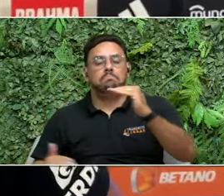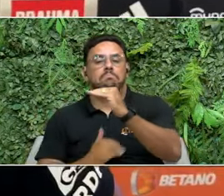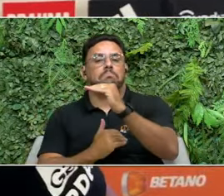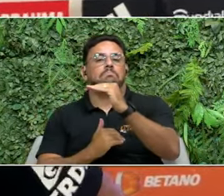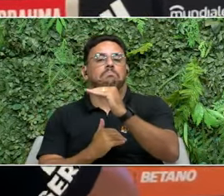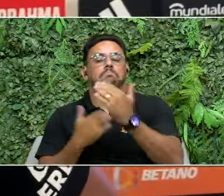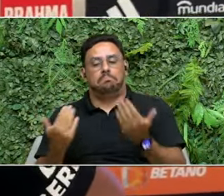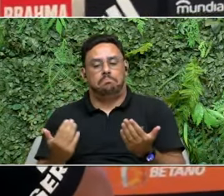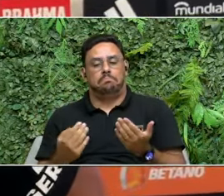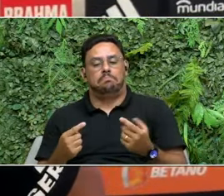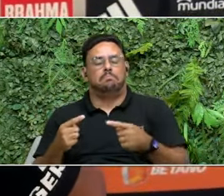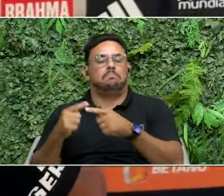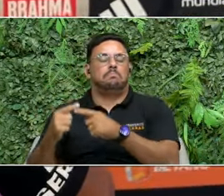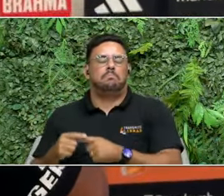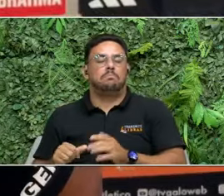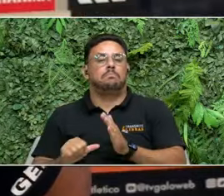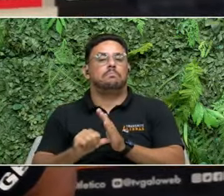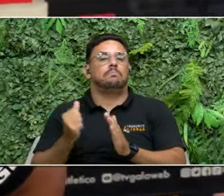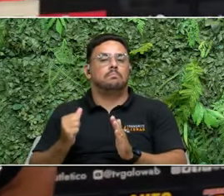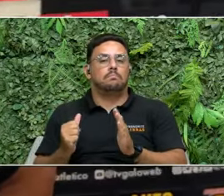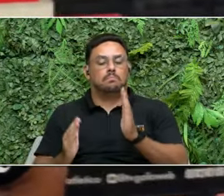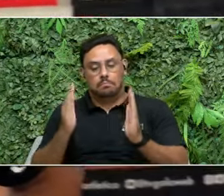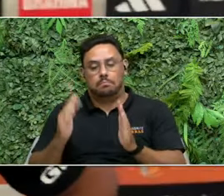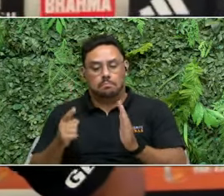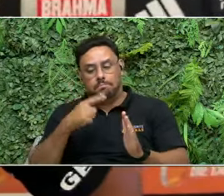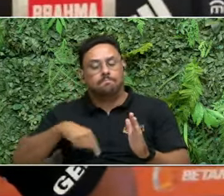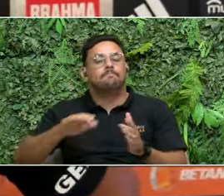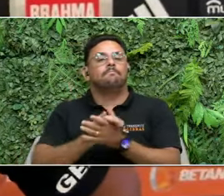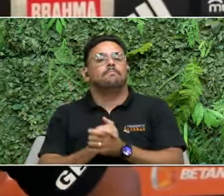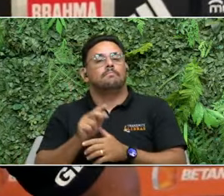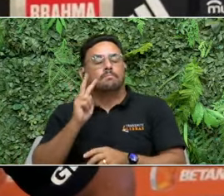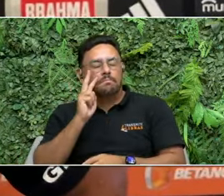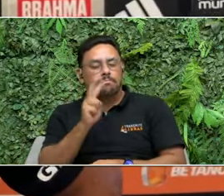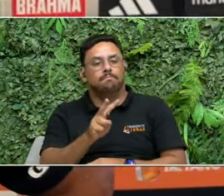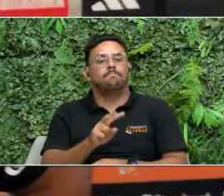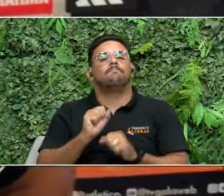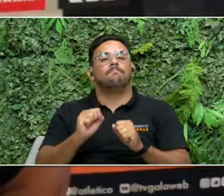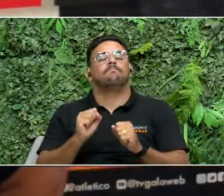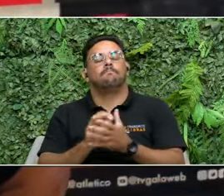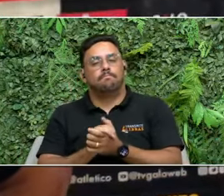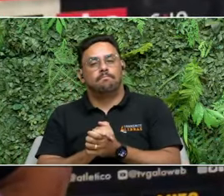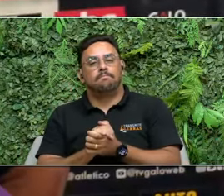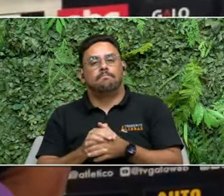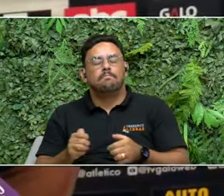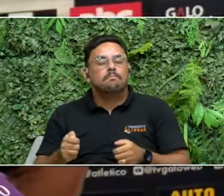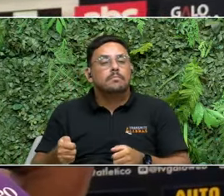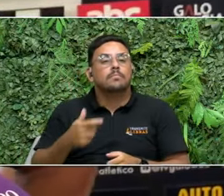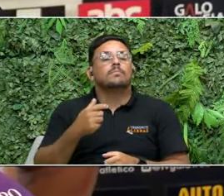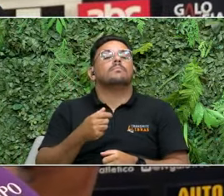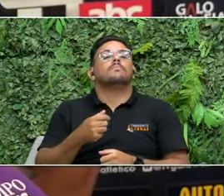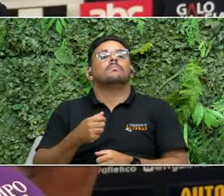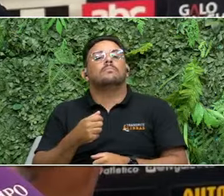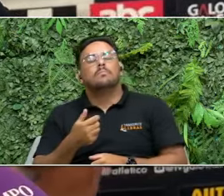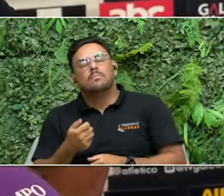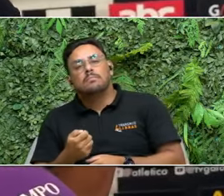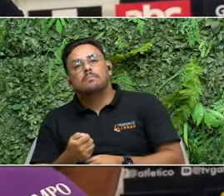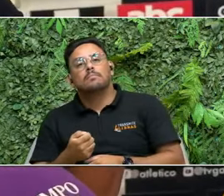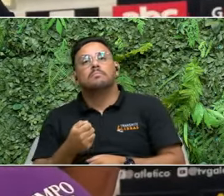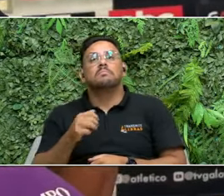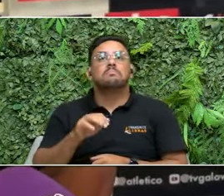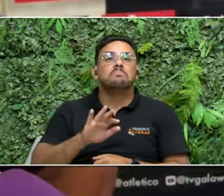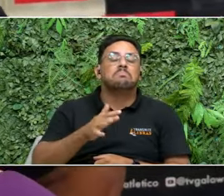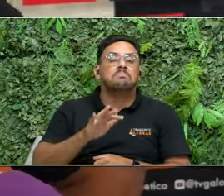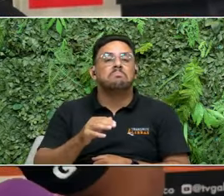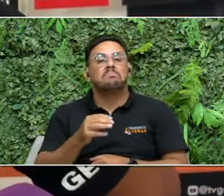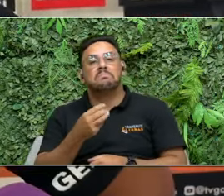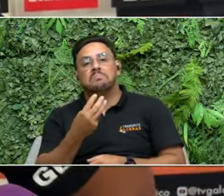né Car primeiro tempo nosso quem quem presente se ouviu que poderíamos ter terminado o primeiro tempo com dois com pelo menos mais